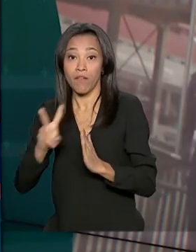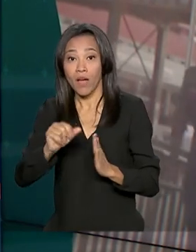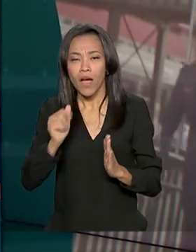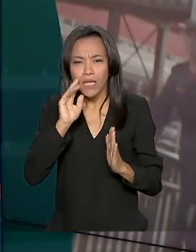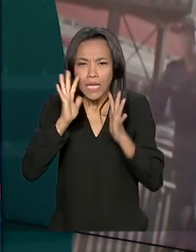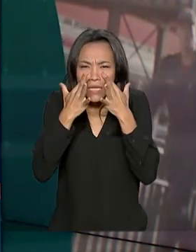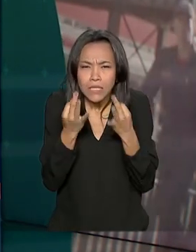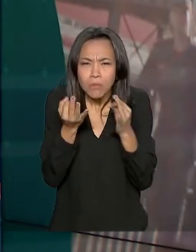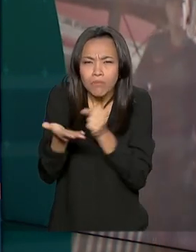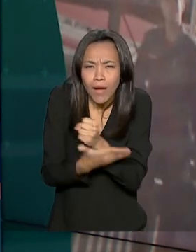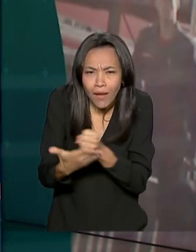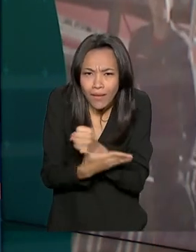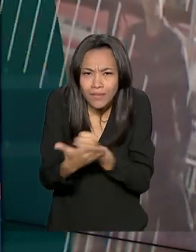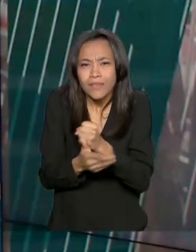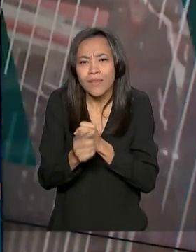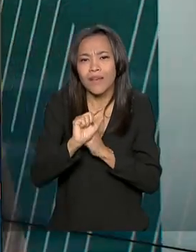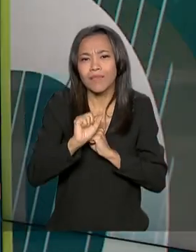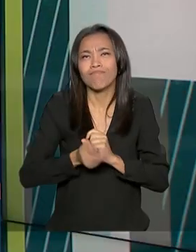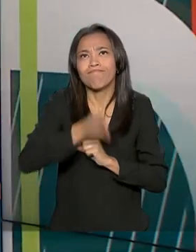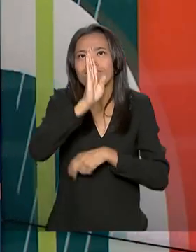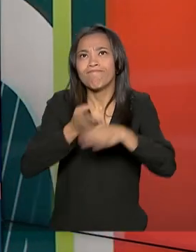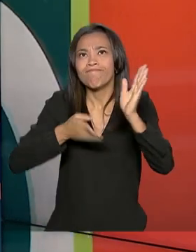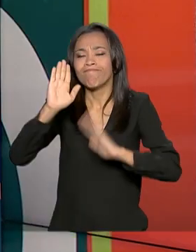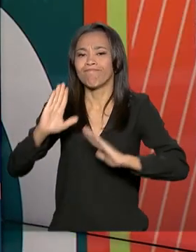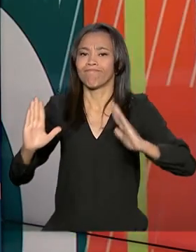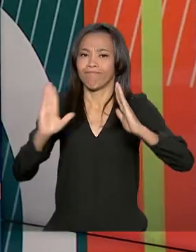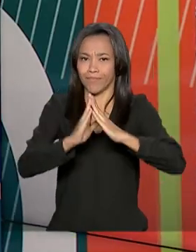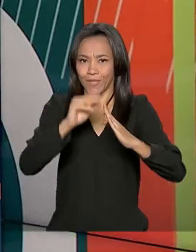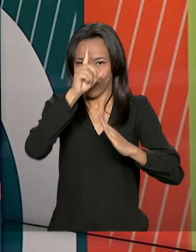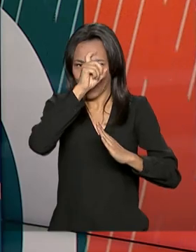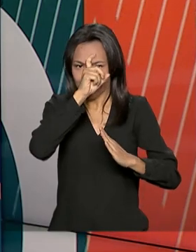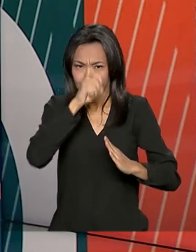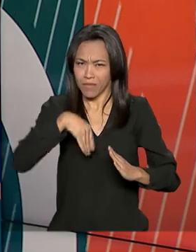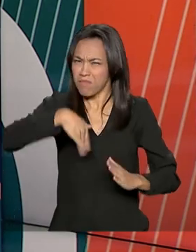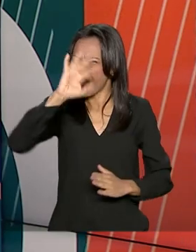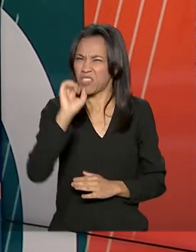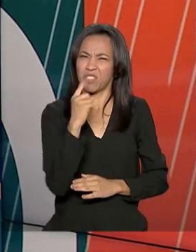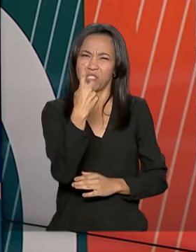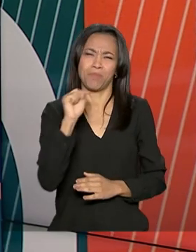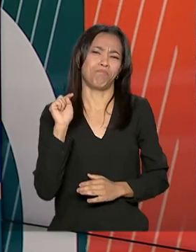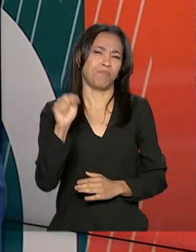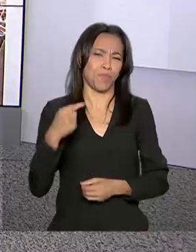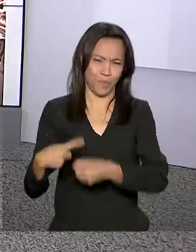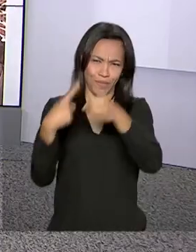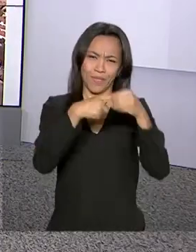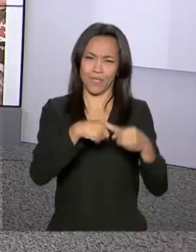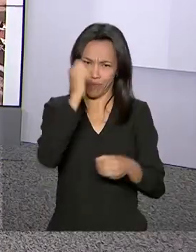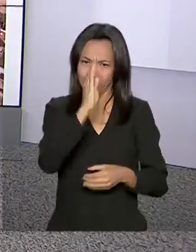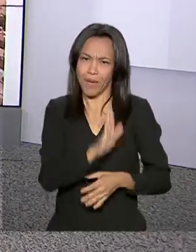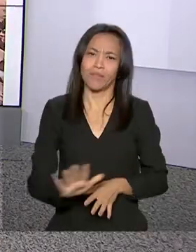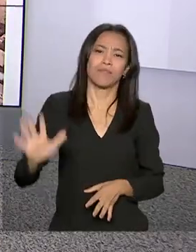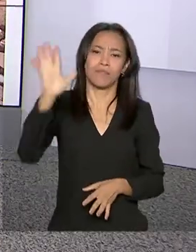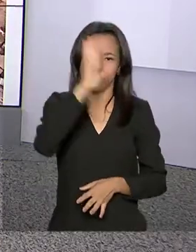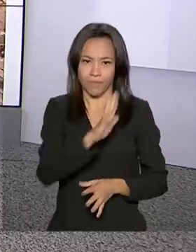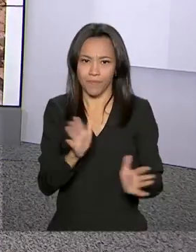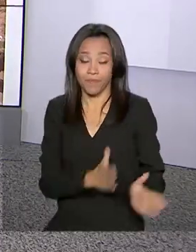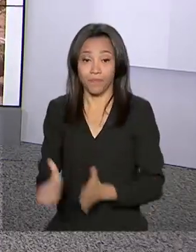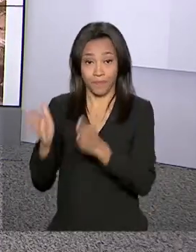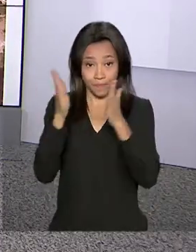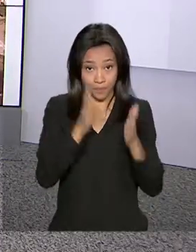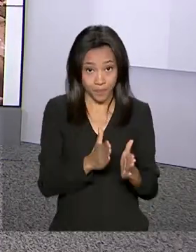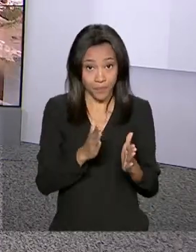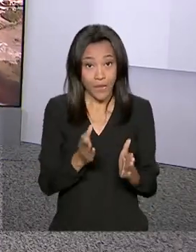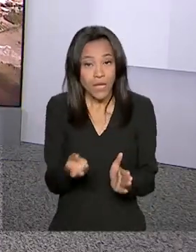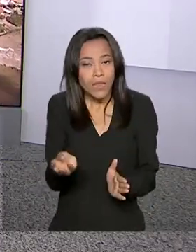primária das unidades de saúde em mais de mil municípios em todo o país o texto do